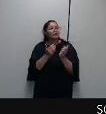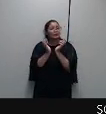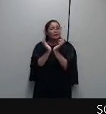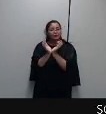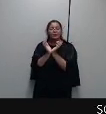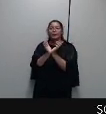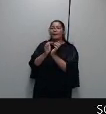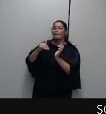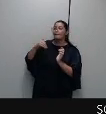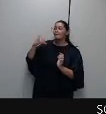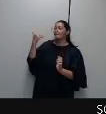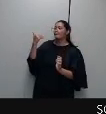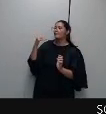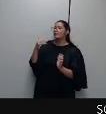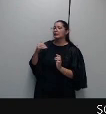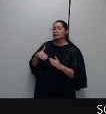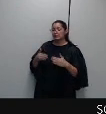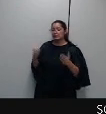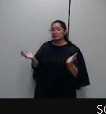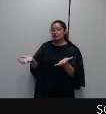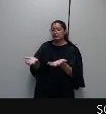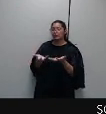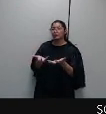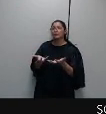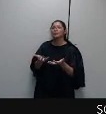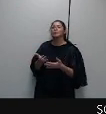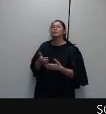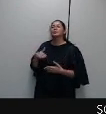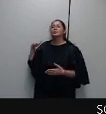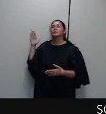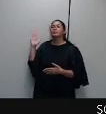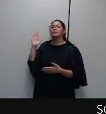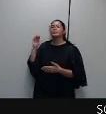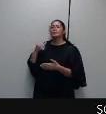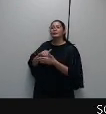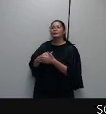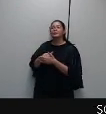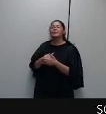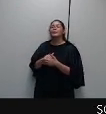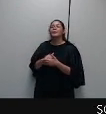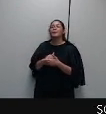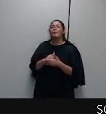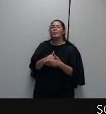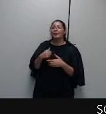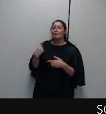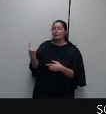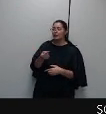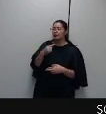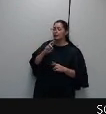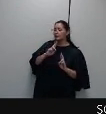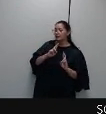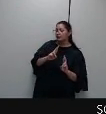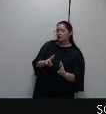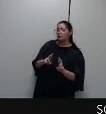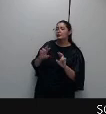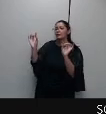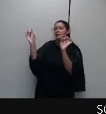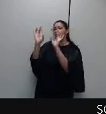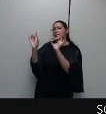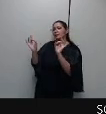deu provimento ao agravo interno para dar provimento ao recurso especial nos termos